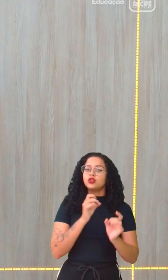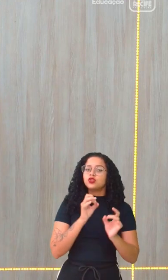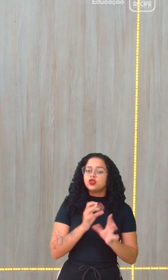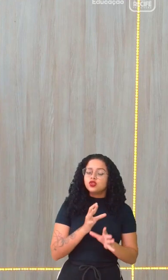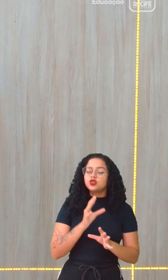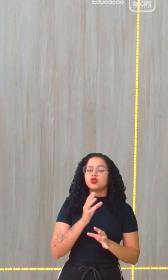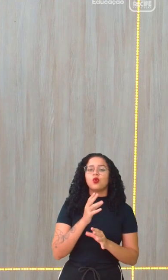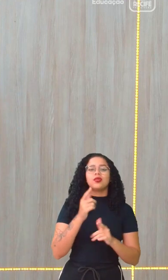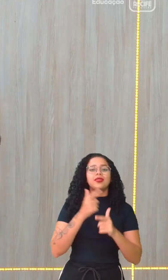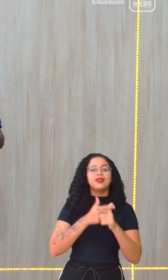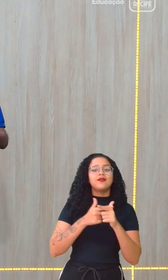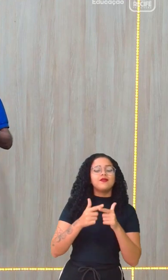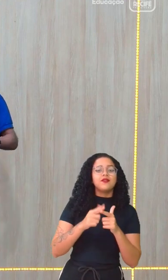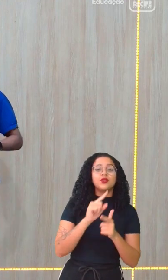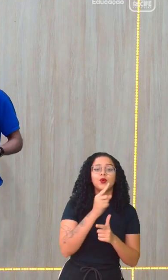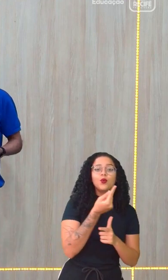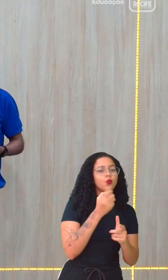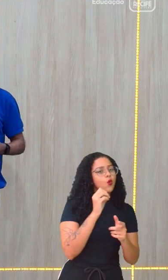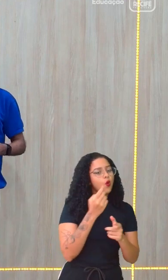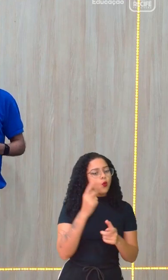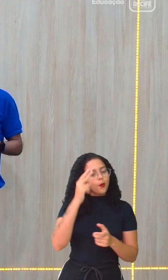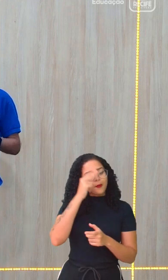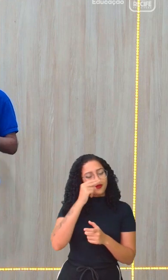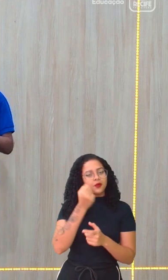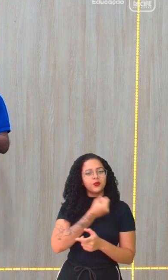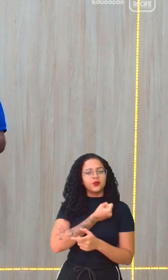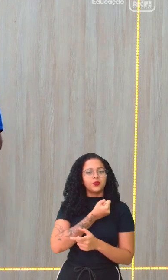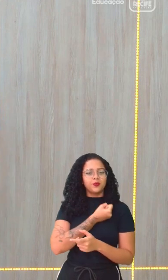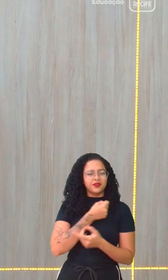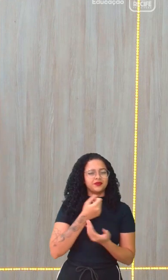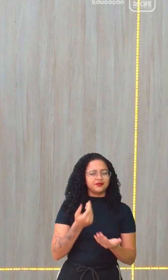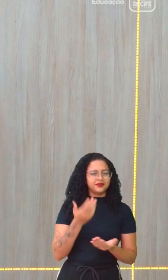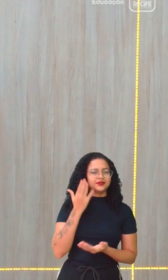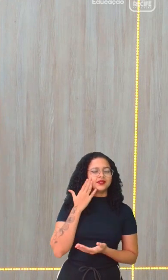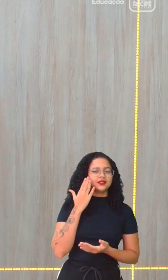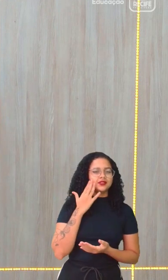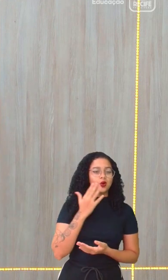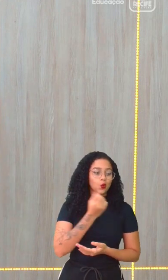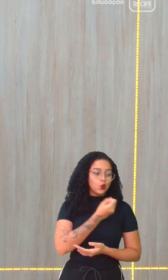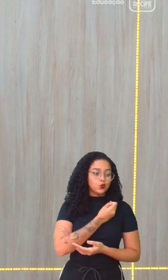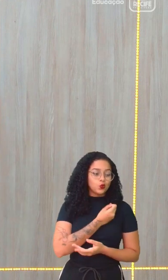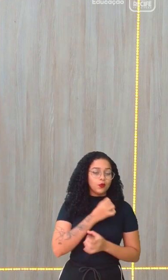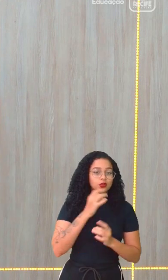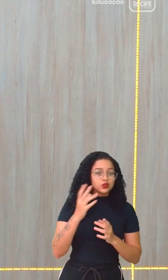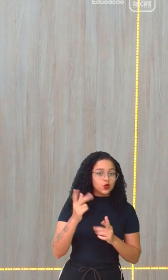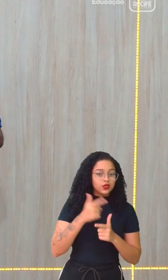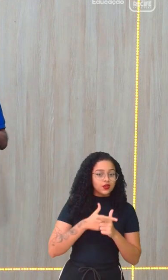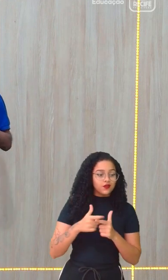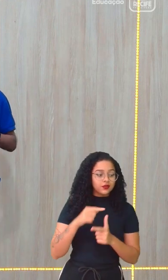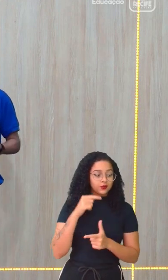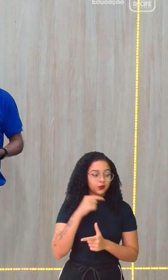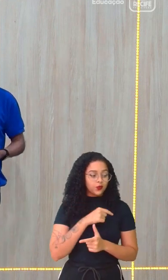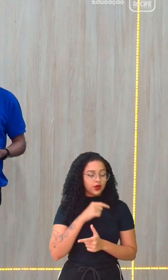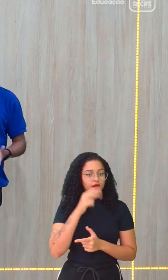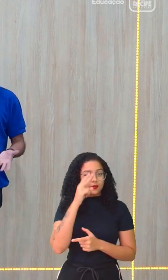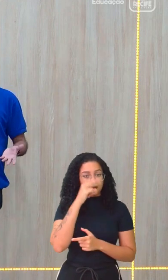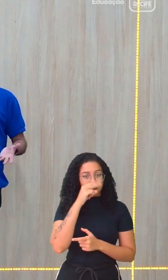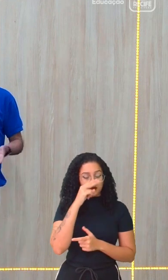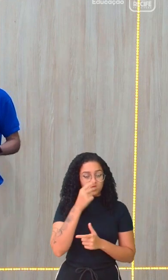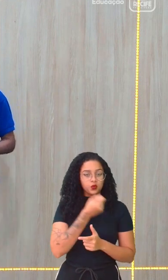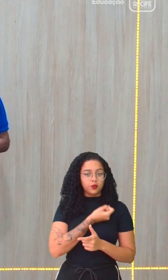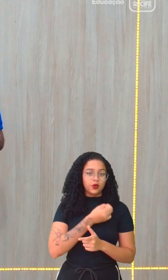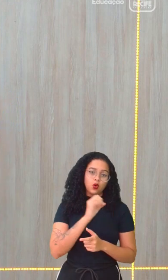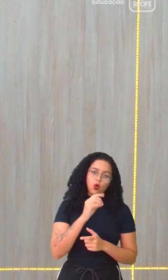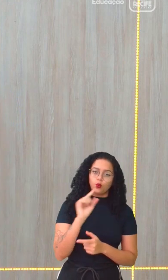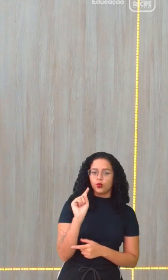apenas por um e ele mesmo. O número que divide apenas por um e ele mesmo, a gente chama de número primo. E quem são